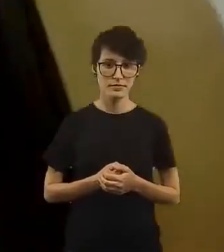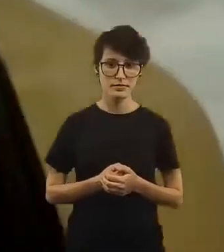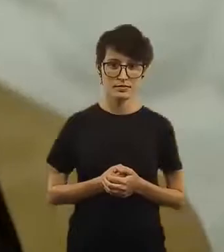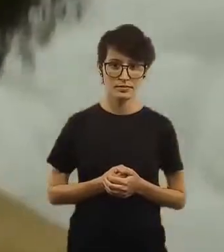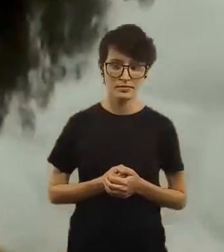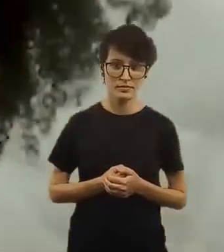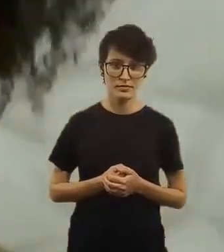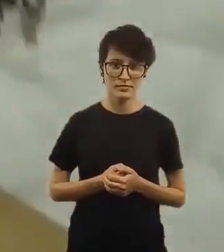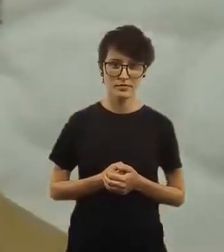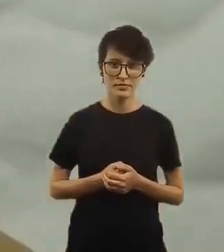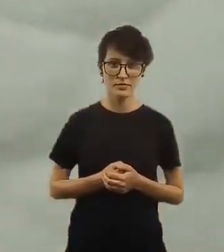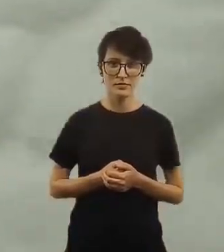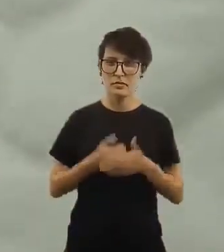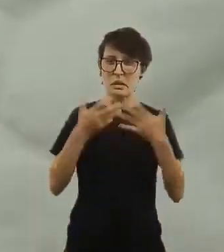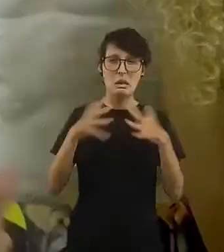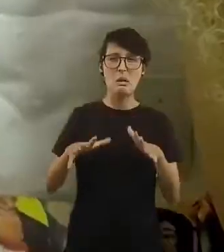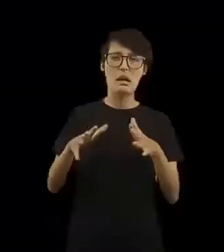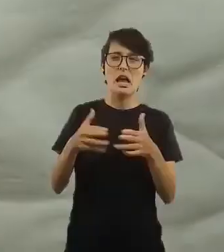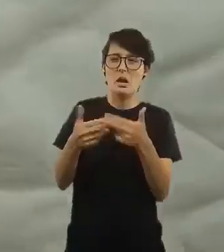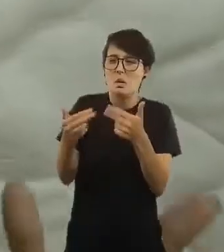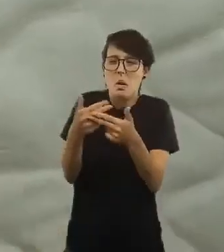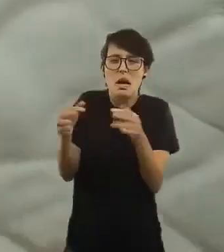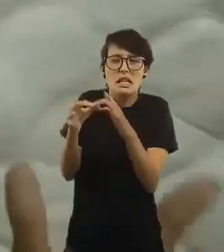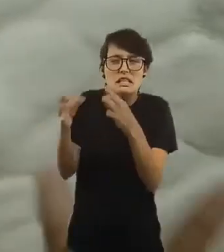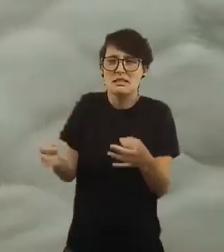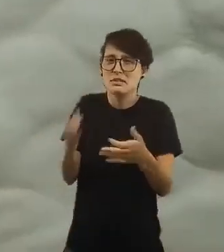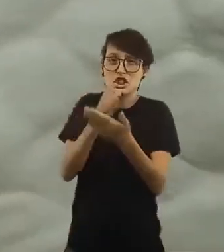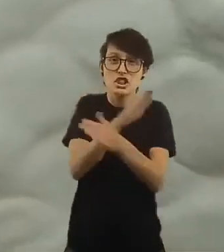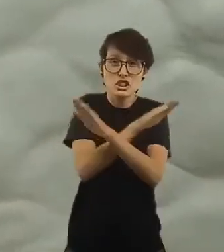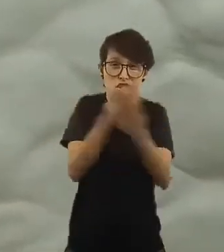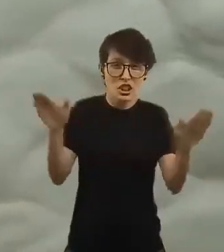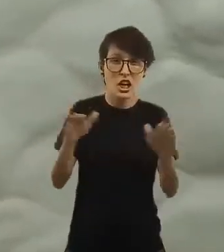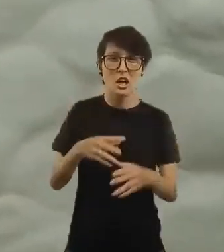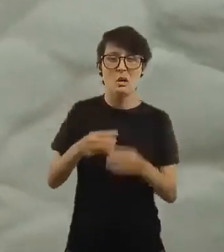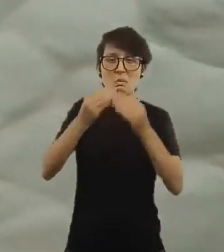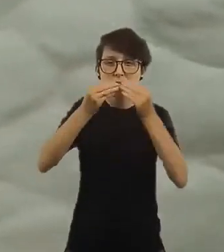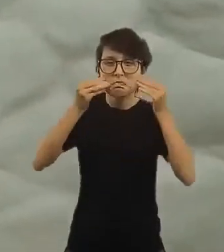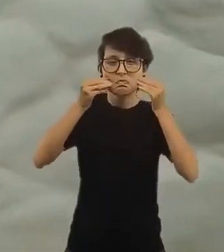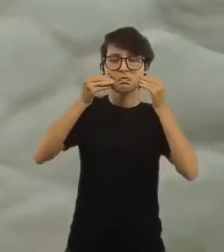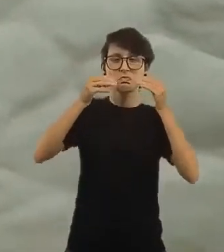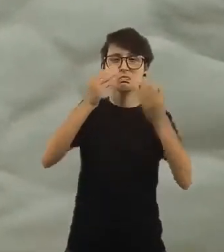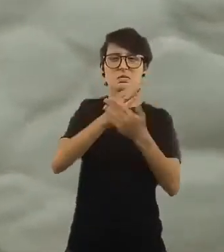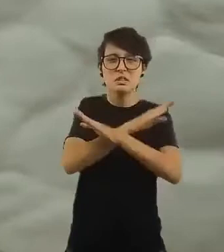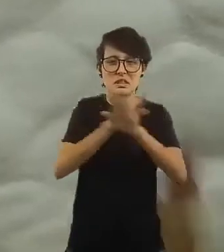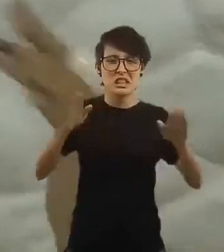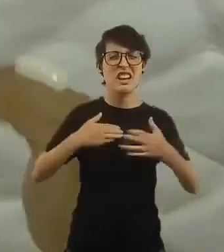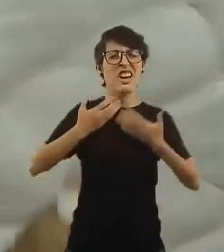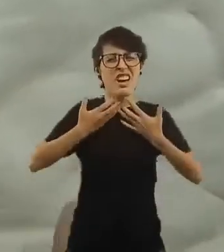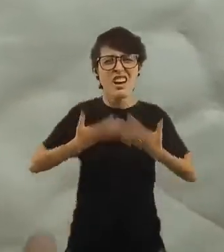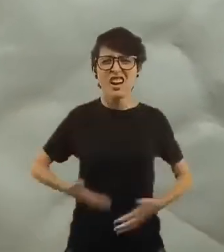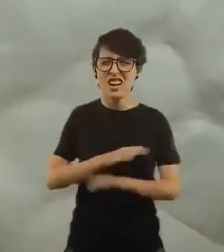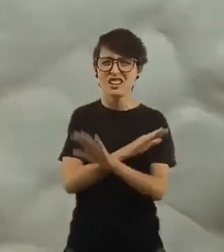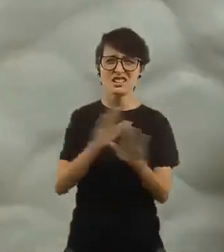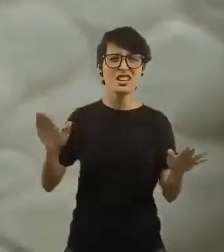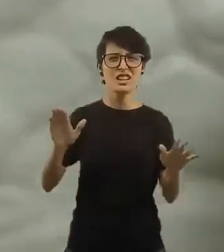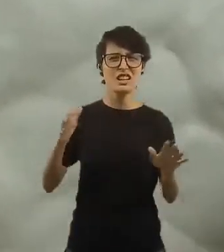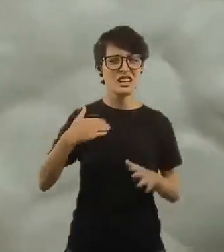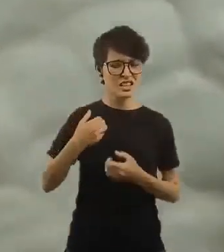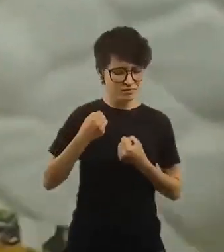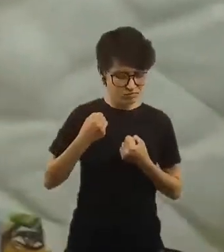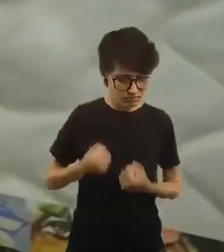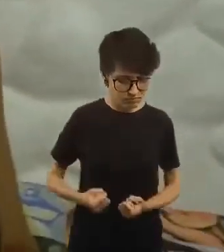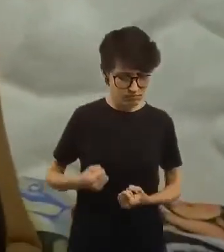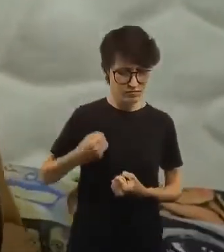Não quero migalhas. Chega de mordaça de batalhas. Tudo isso cansa. Leva o peso e a força da